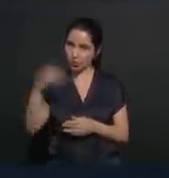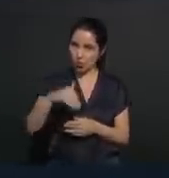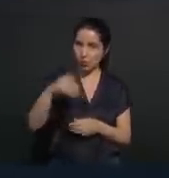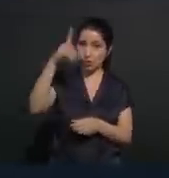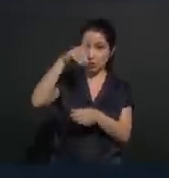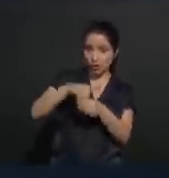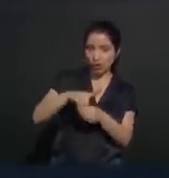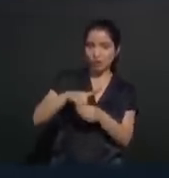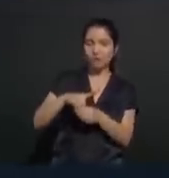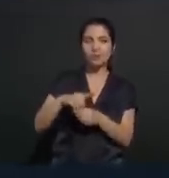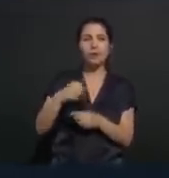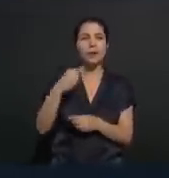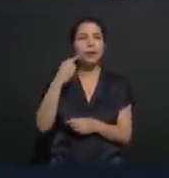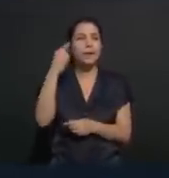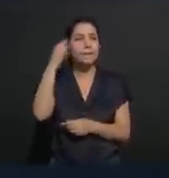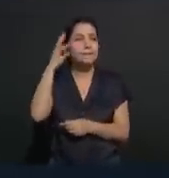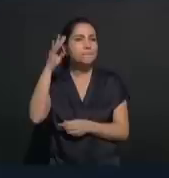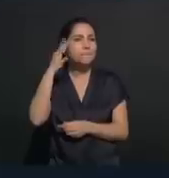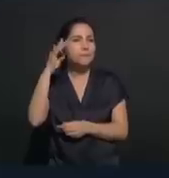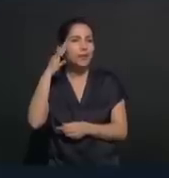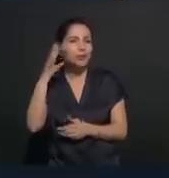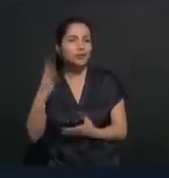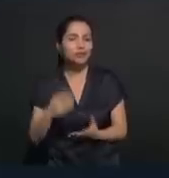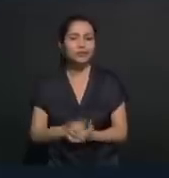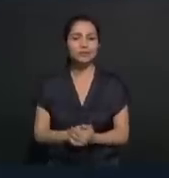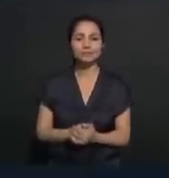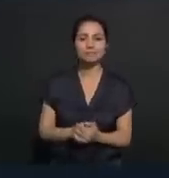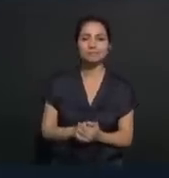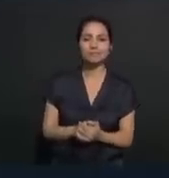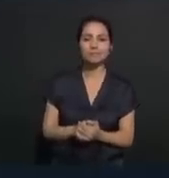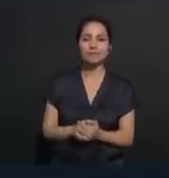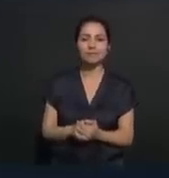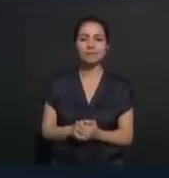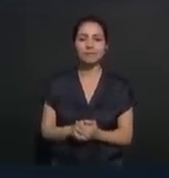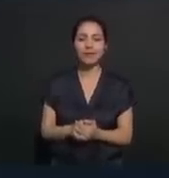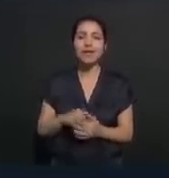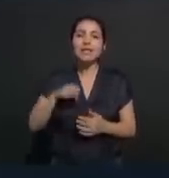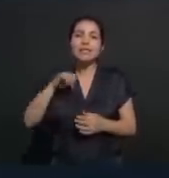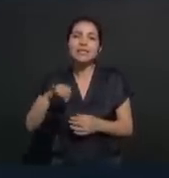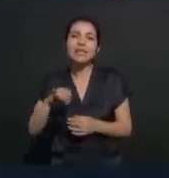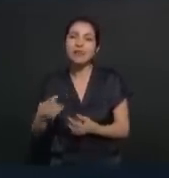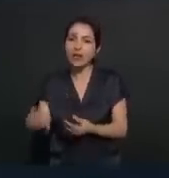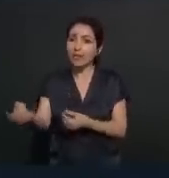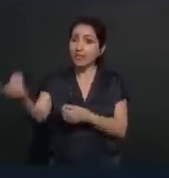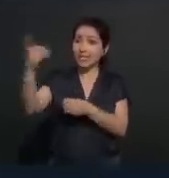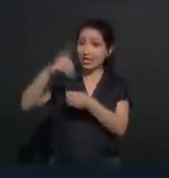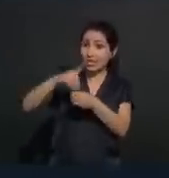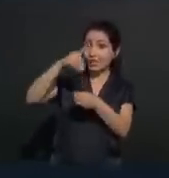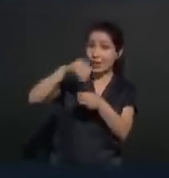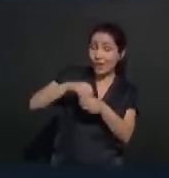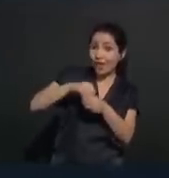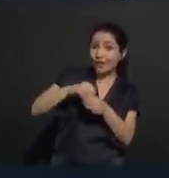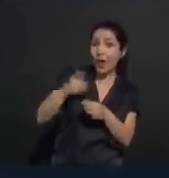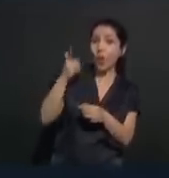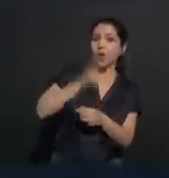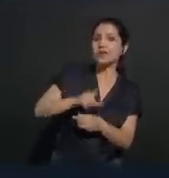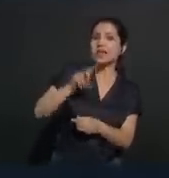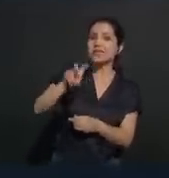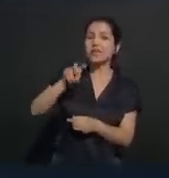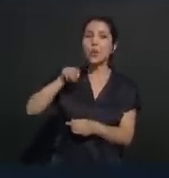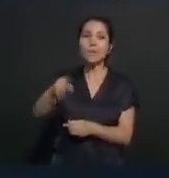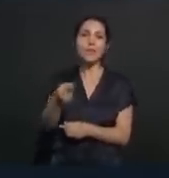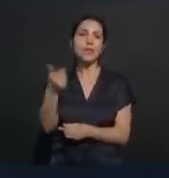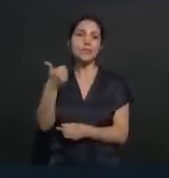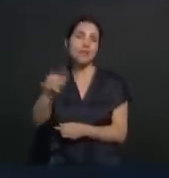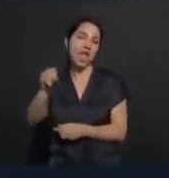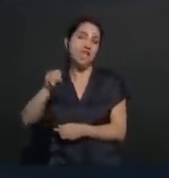virasse, tivesse uma proposta de emprego de 5, 10 mil reais? Todo mundo vinha para a igreja. Já imaginou se as seguradoras de carro do mundo